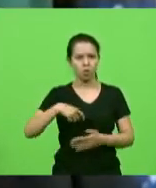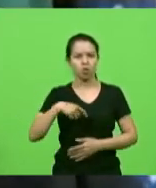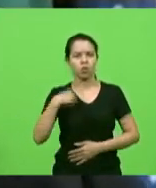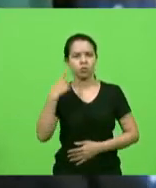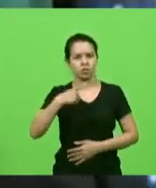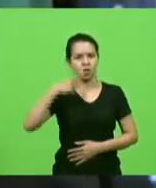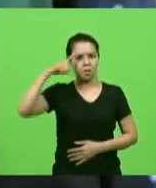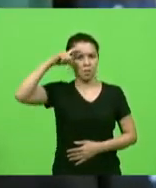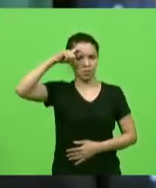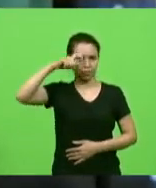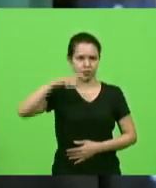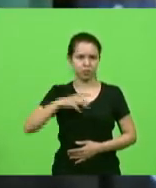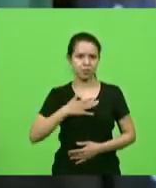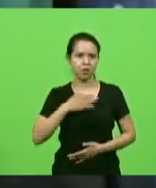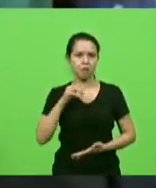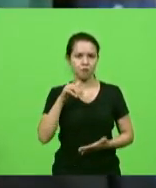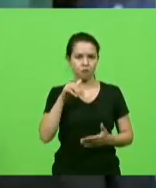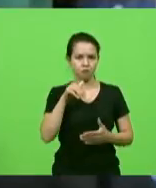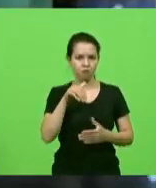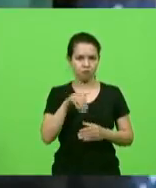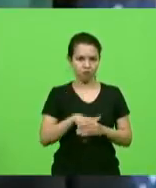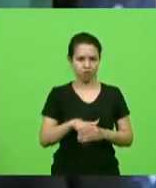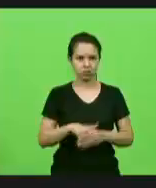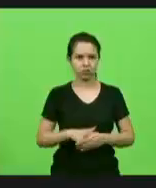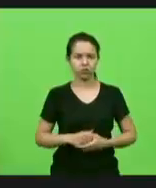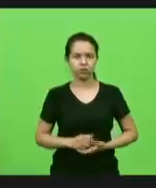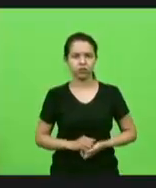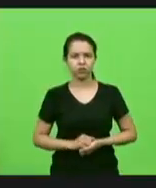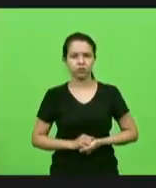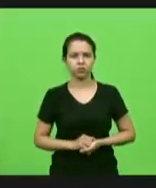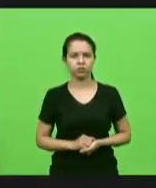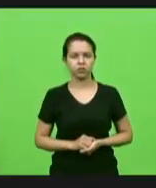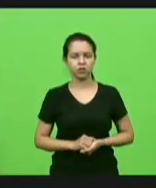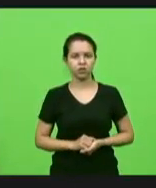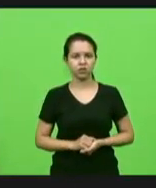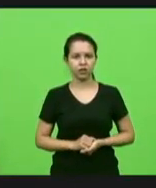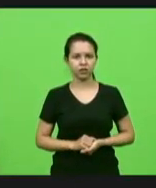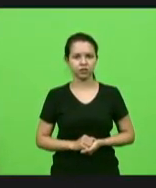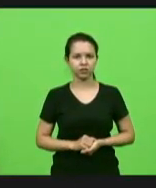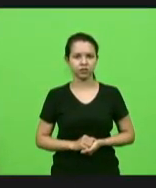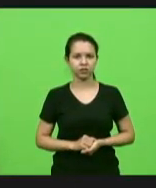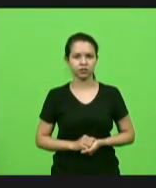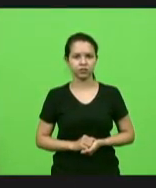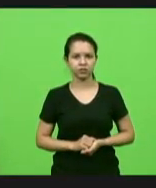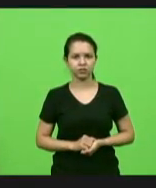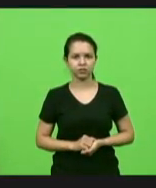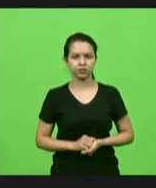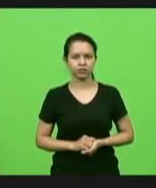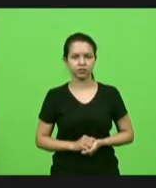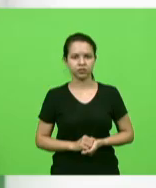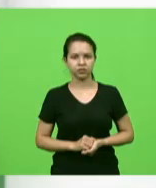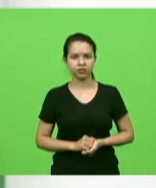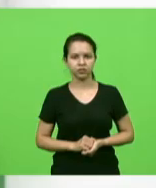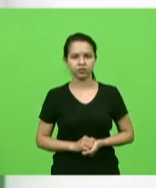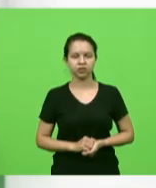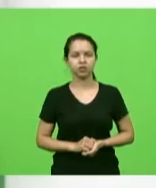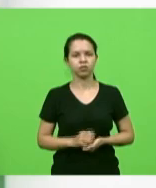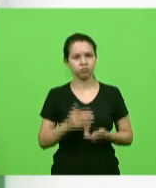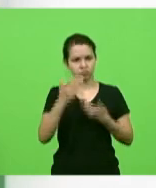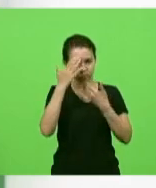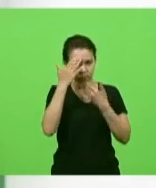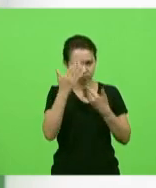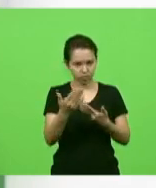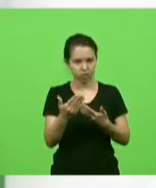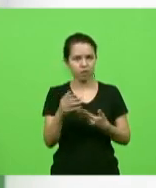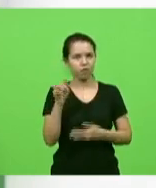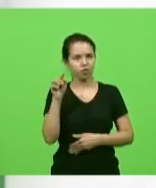sujeito Esse é o meu presente e obrigado Deputado você nem citam consigo aqui